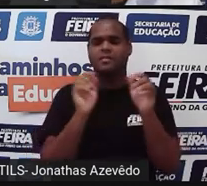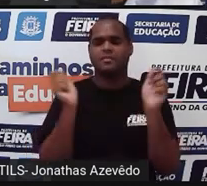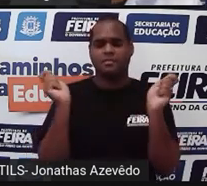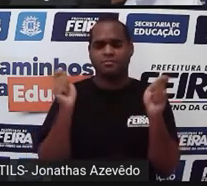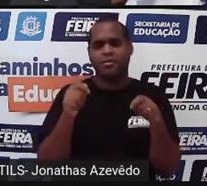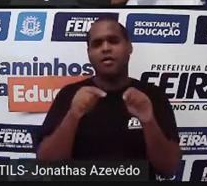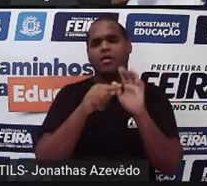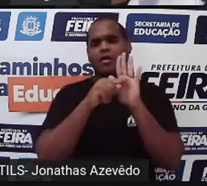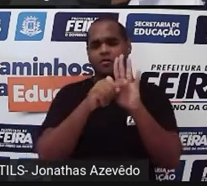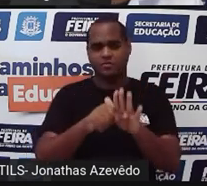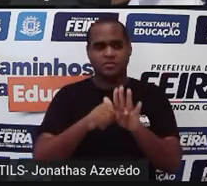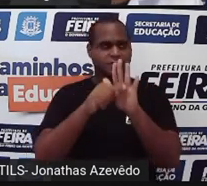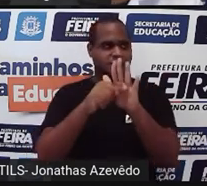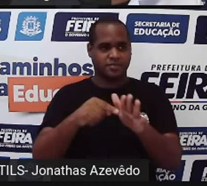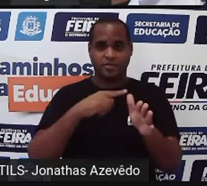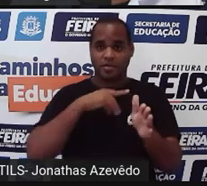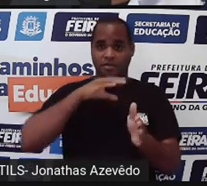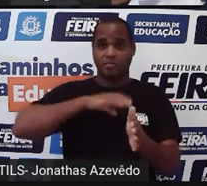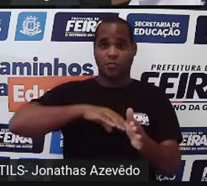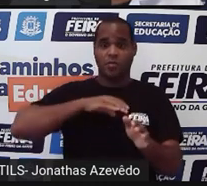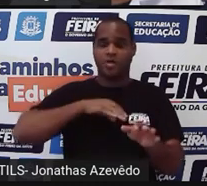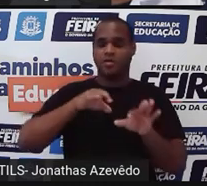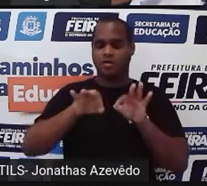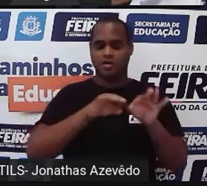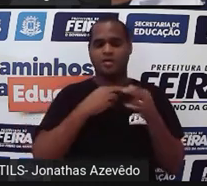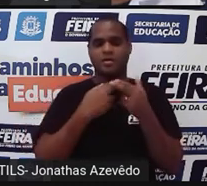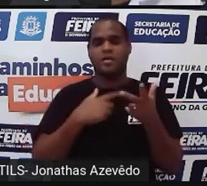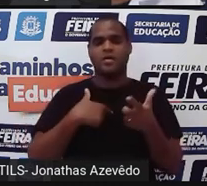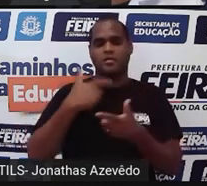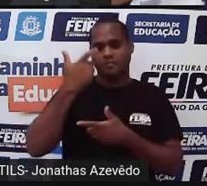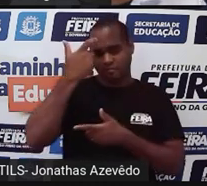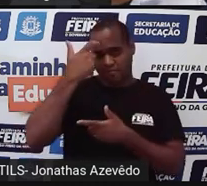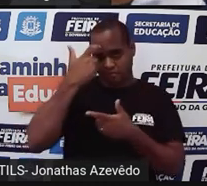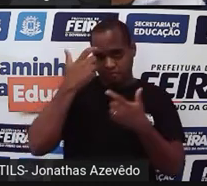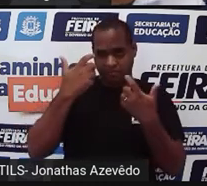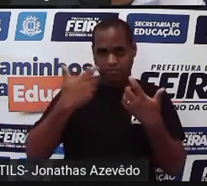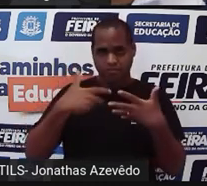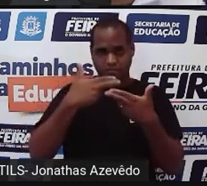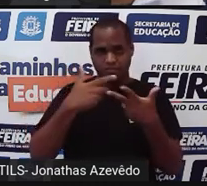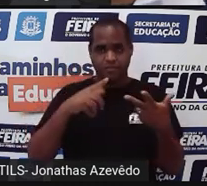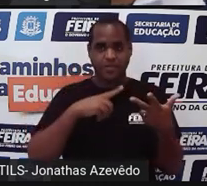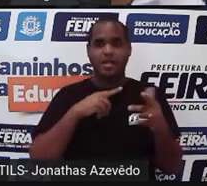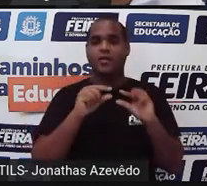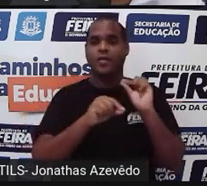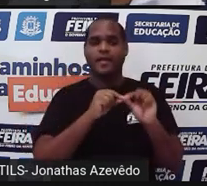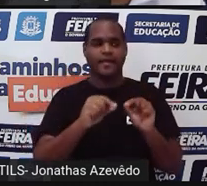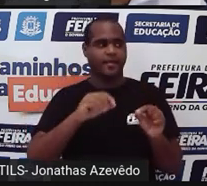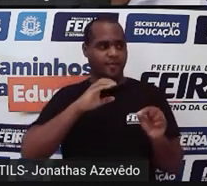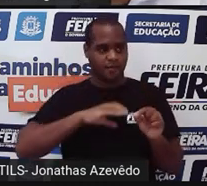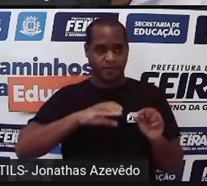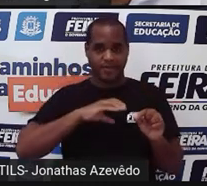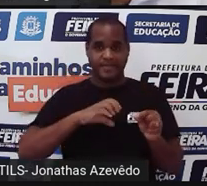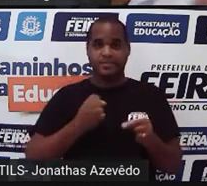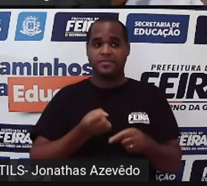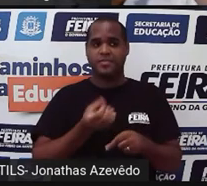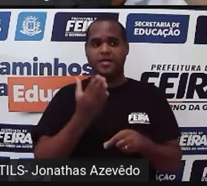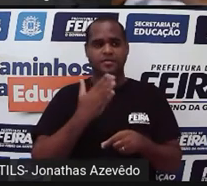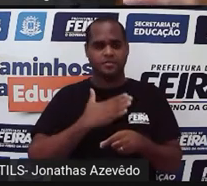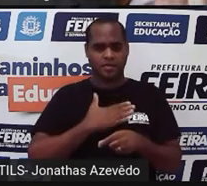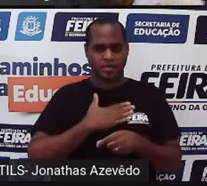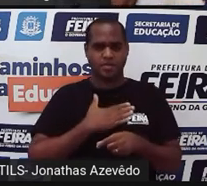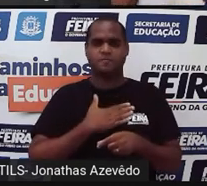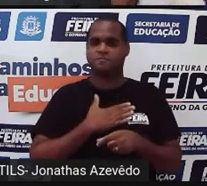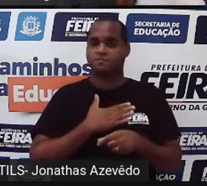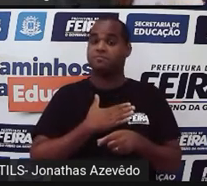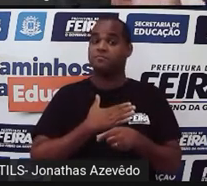ó. Português. O que é que eu vou fazer aqui para pensar a quantidade de pessoas que gostam de português? Tudo que estiver dentro